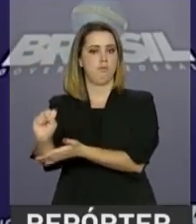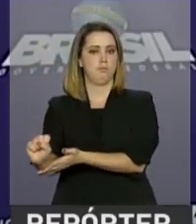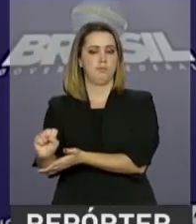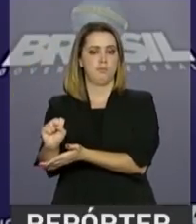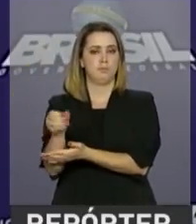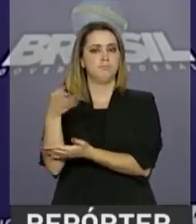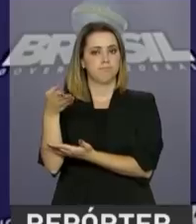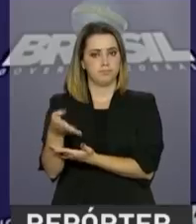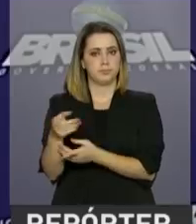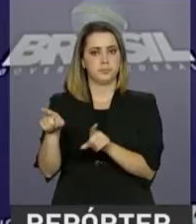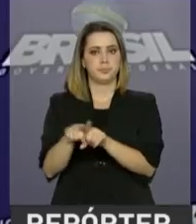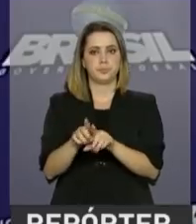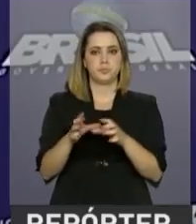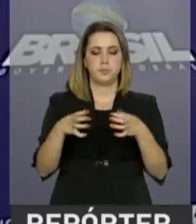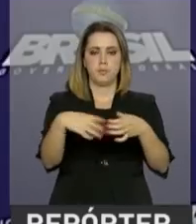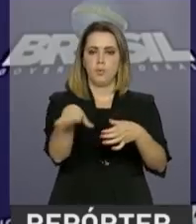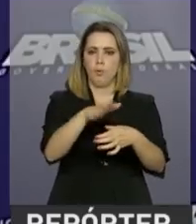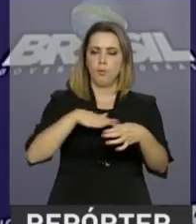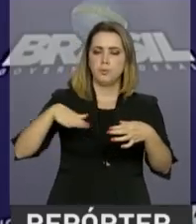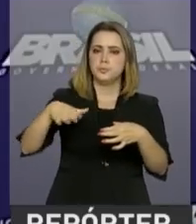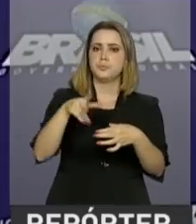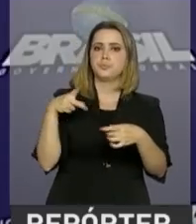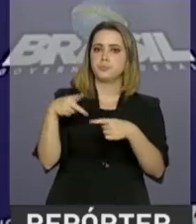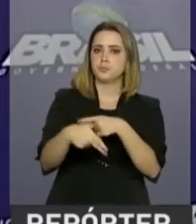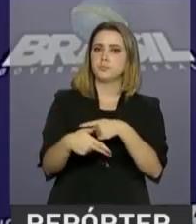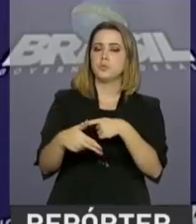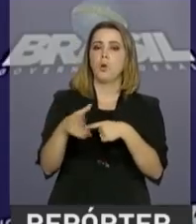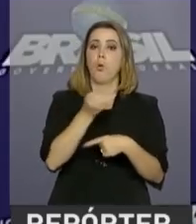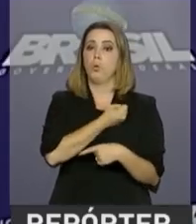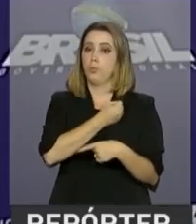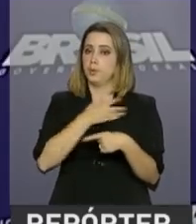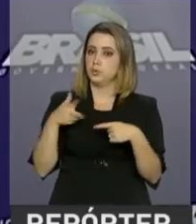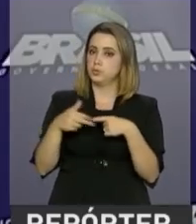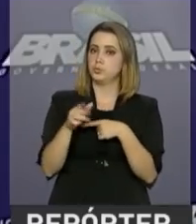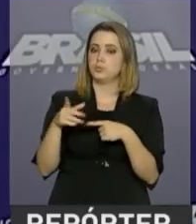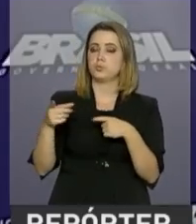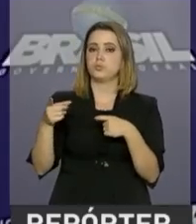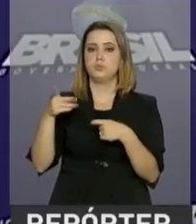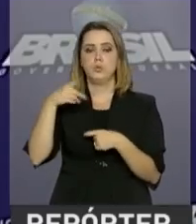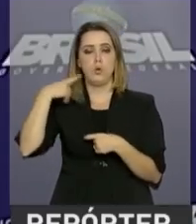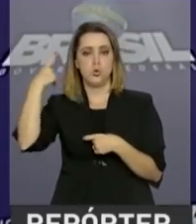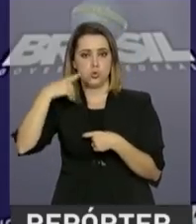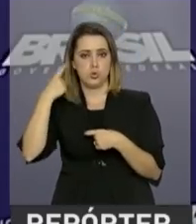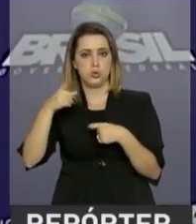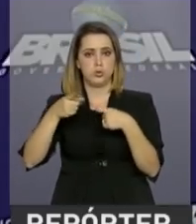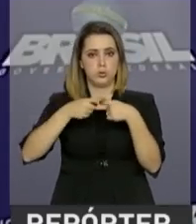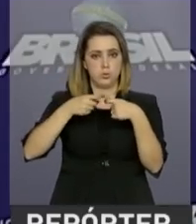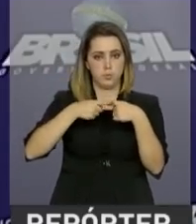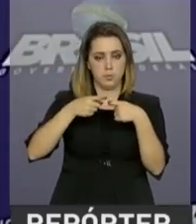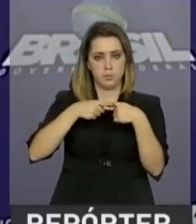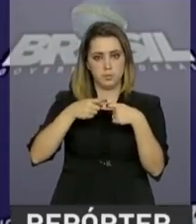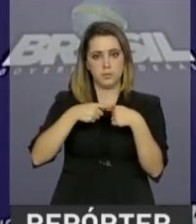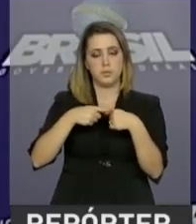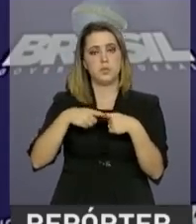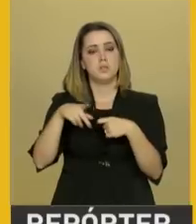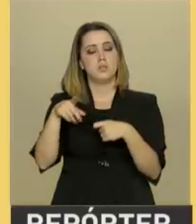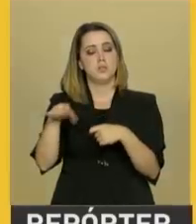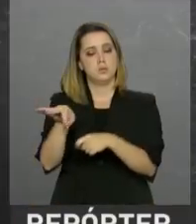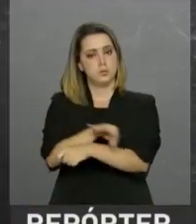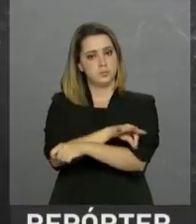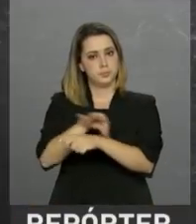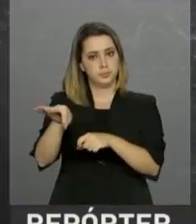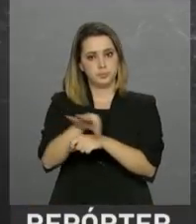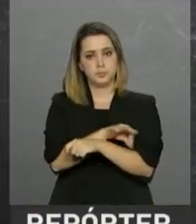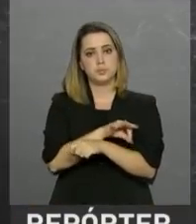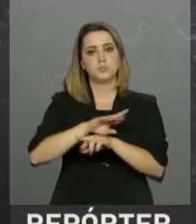de vagas. As áreas com maior nota de corte foram Direito, Medicina, Engenharia Mecânica e Mecatrônica.